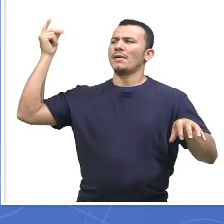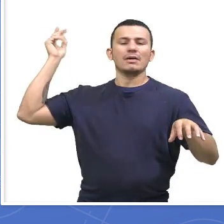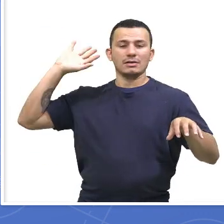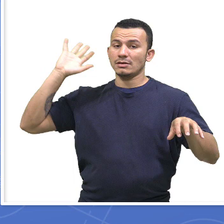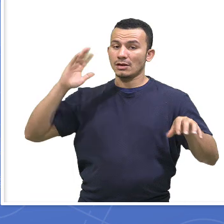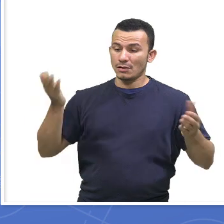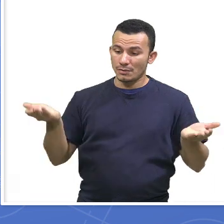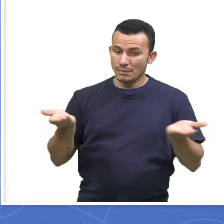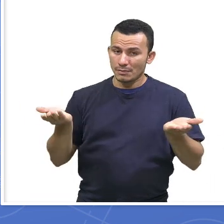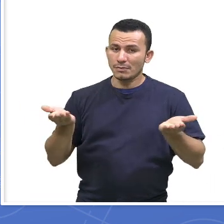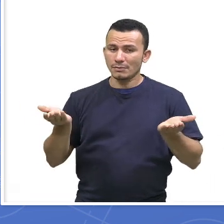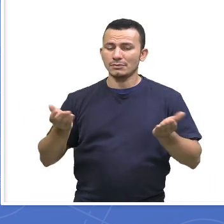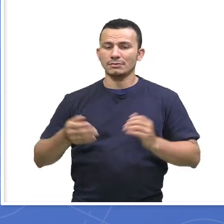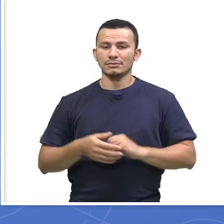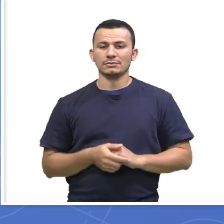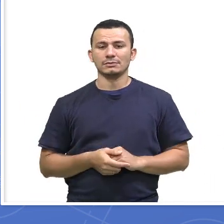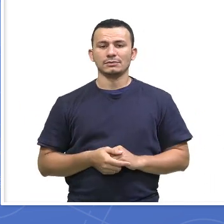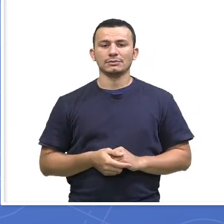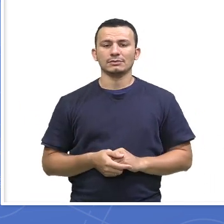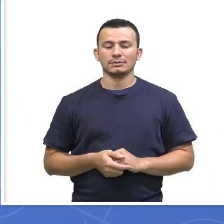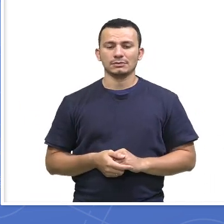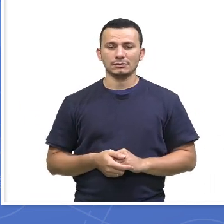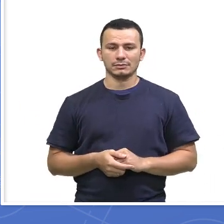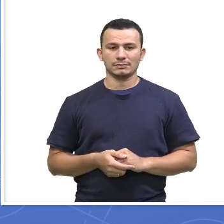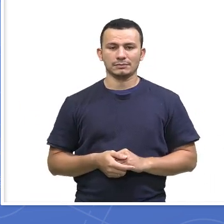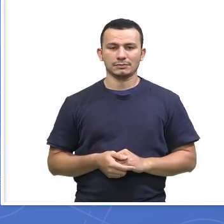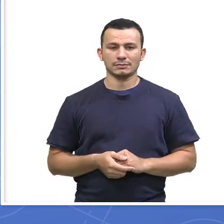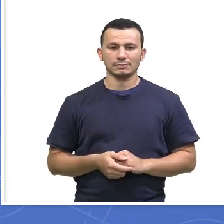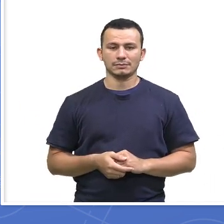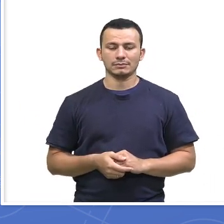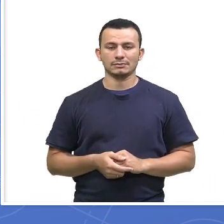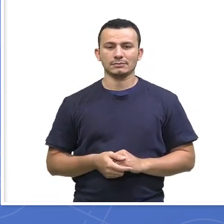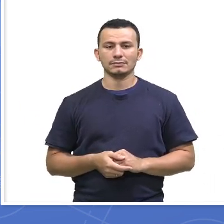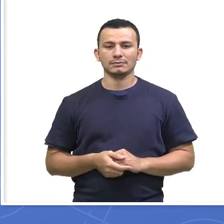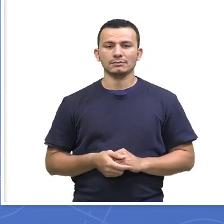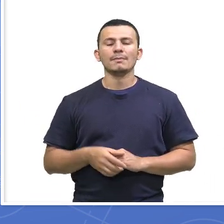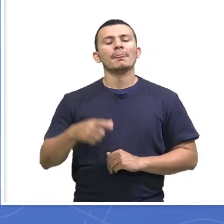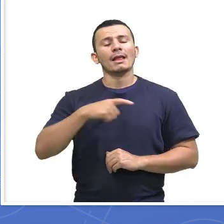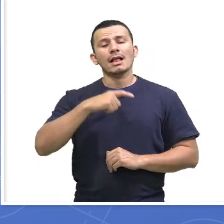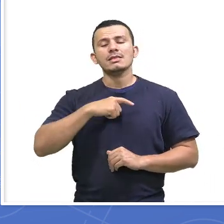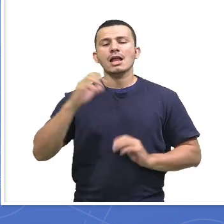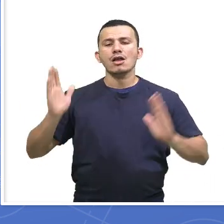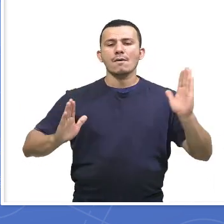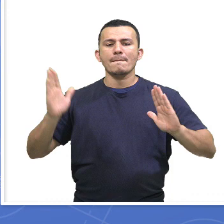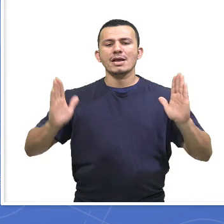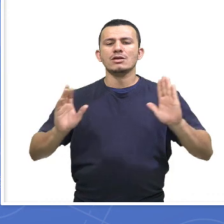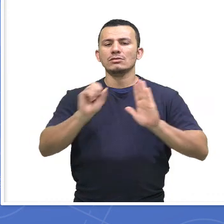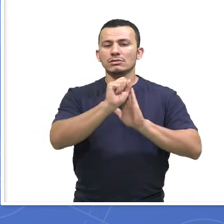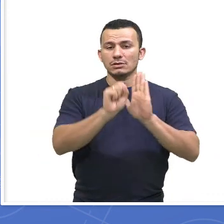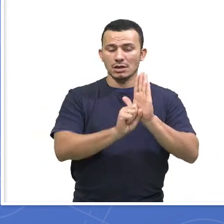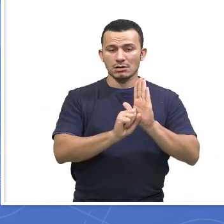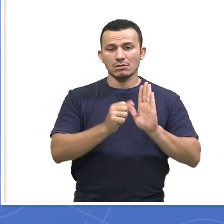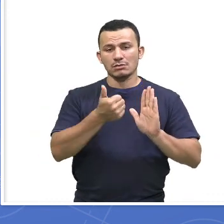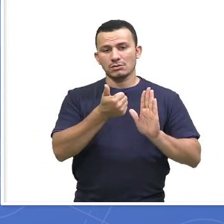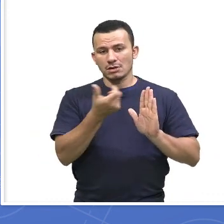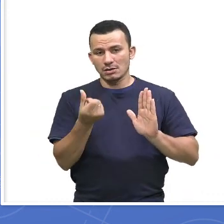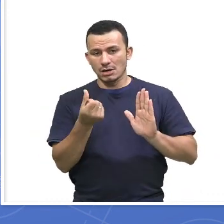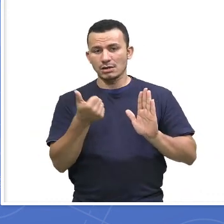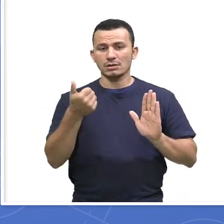moderno. Aí ele faz aí ele delimita o período, que é o século XVI e XVII,